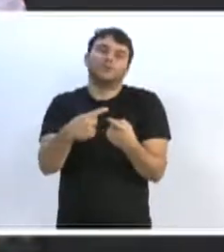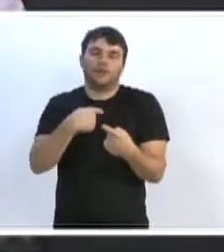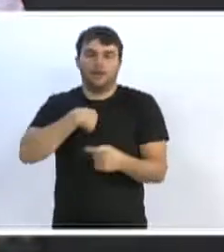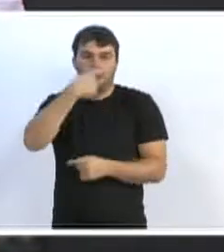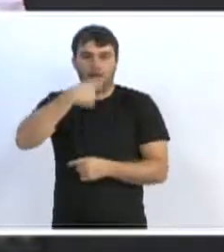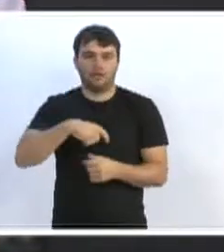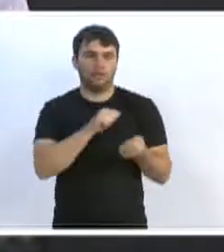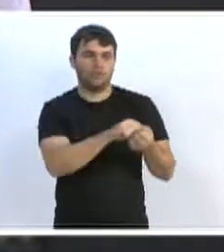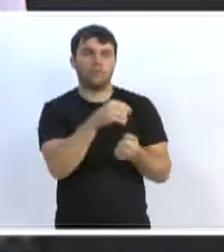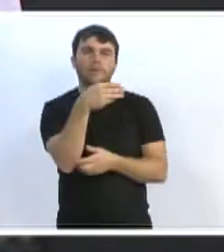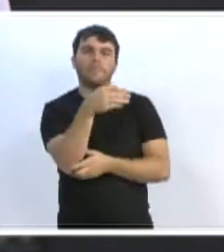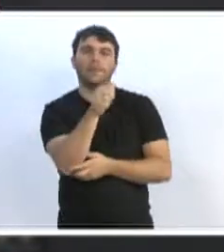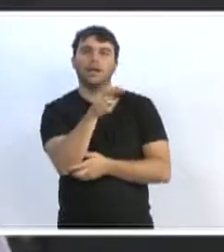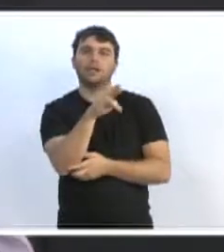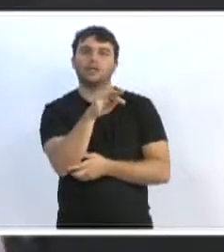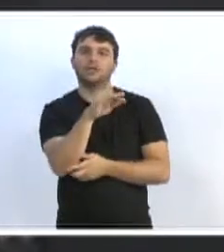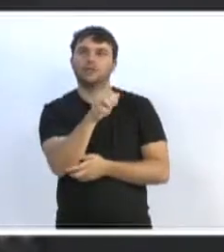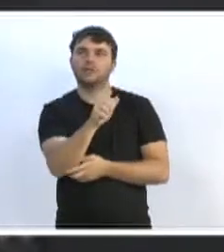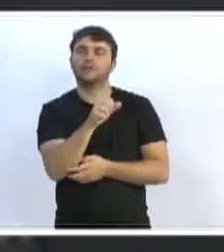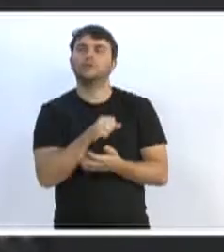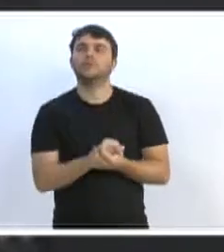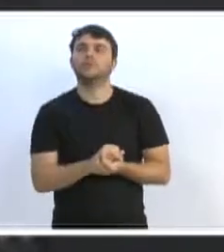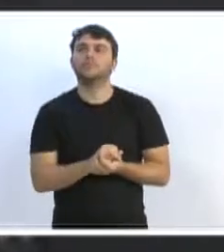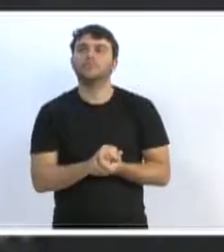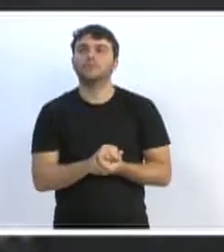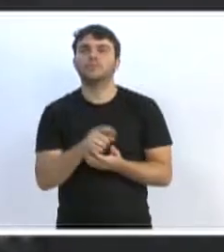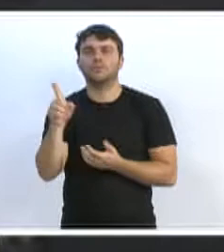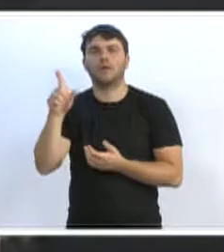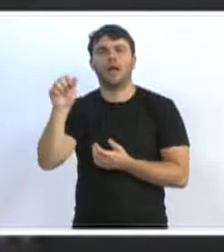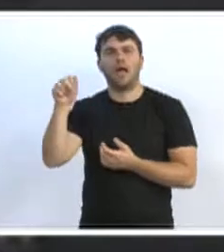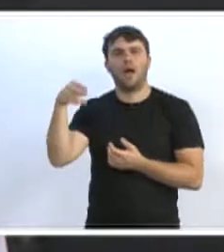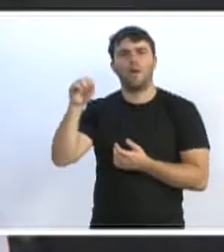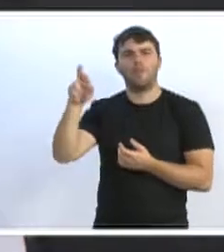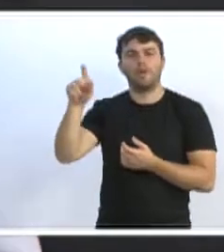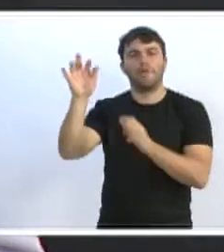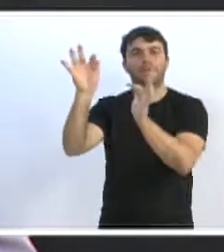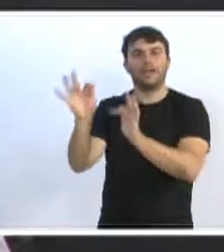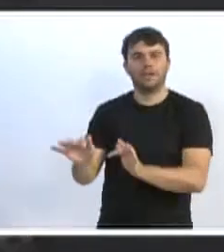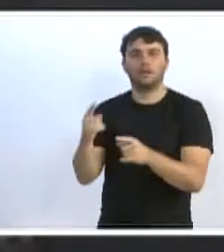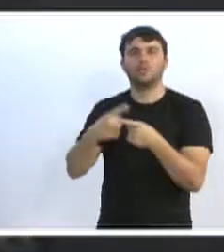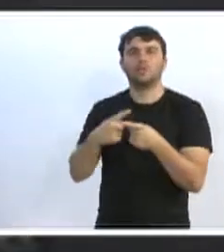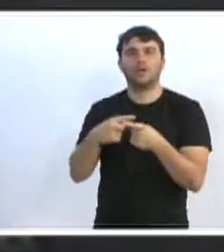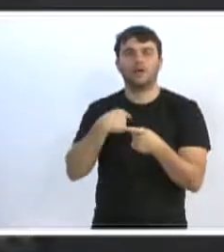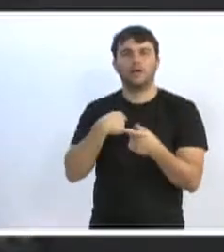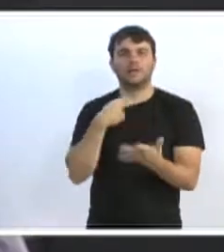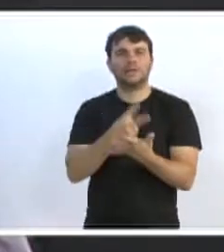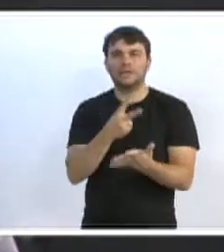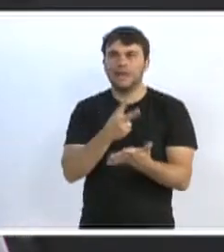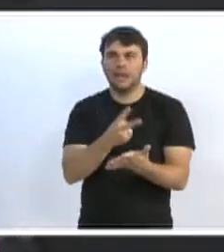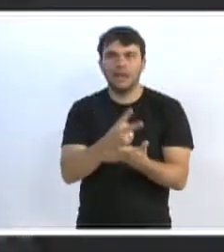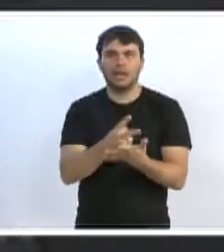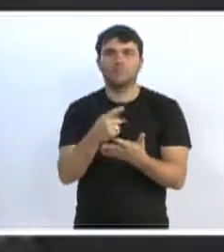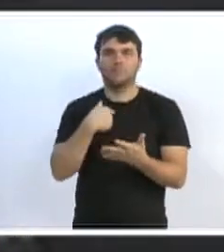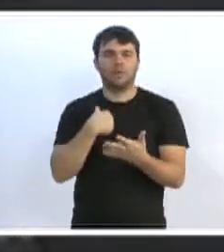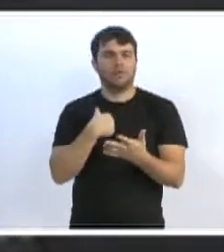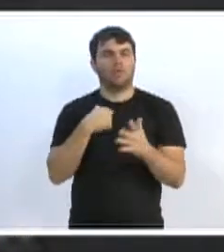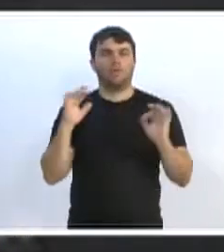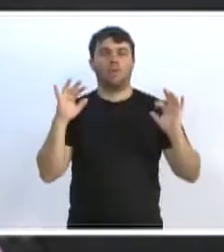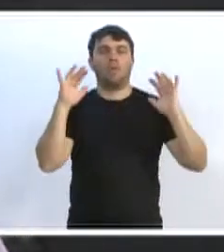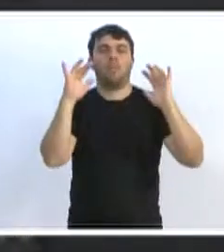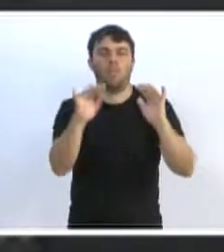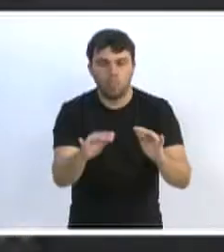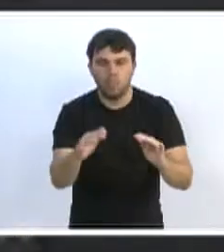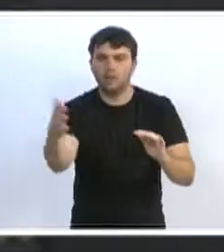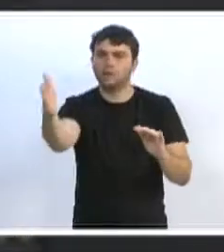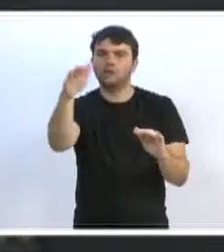Matias? Matias, gostaria que você escutasse, ó. O Almir é um cara mais feliz que eu. Toda vez que enchia aquelas regiões, aquelas ruas lá, né? Eu